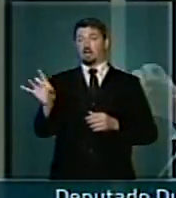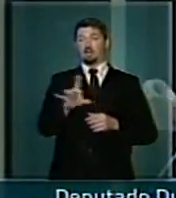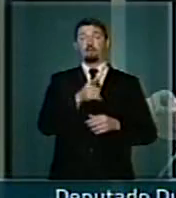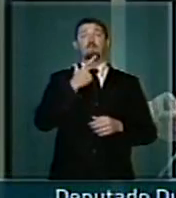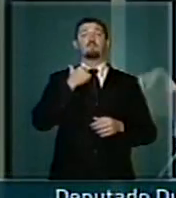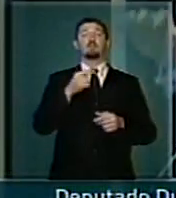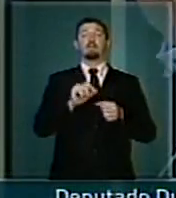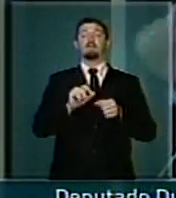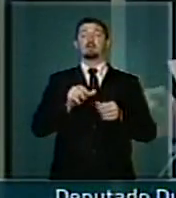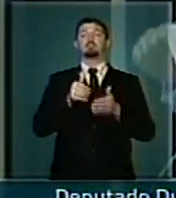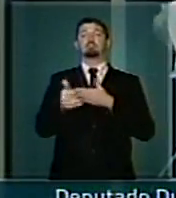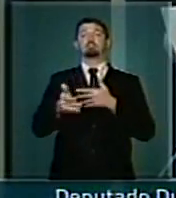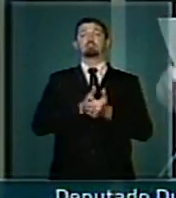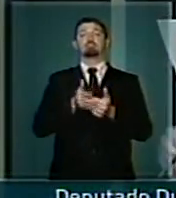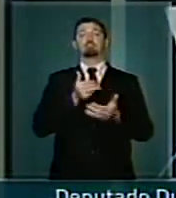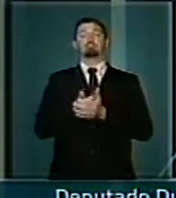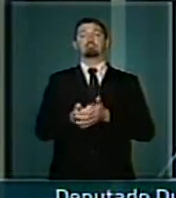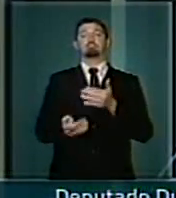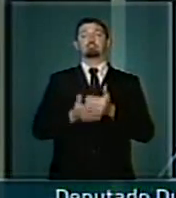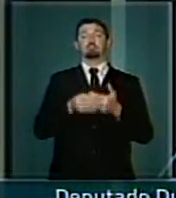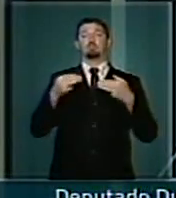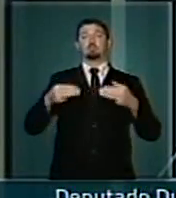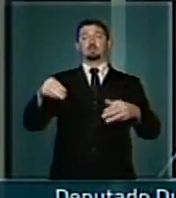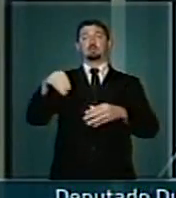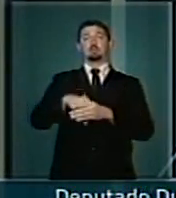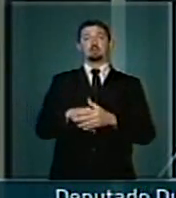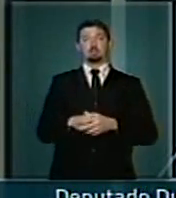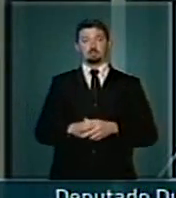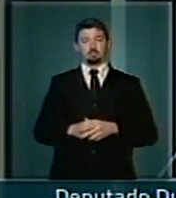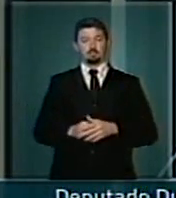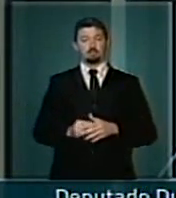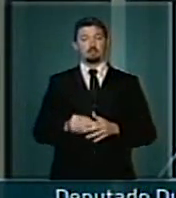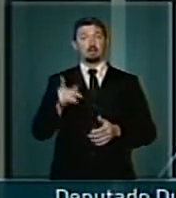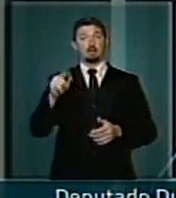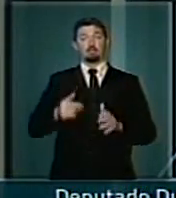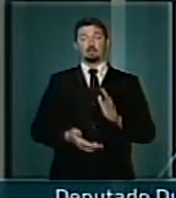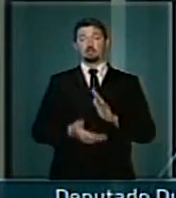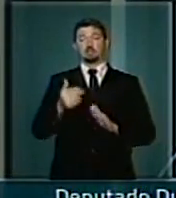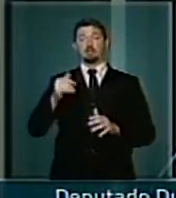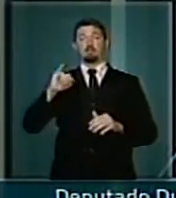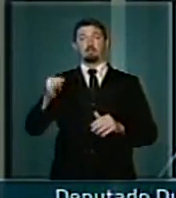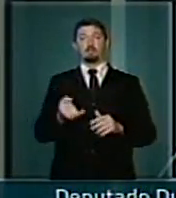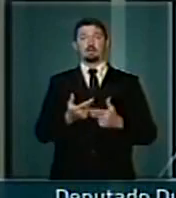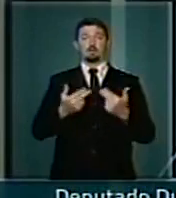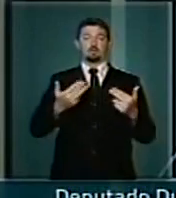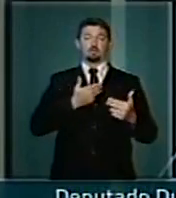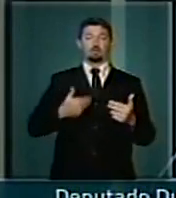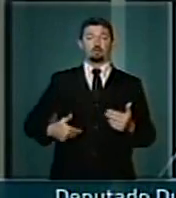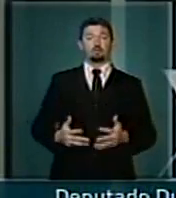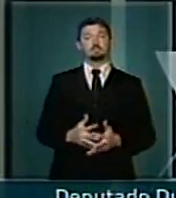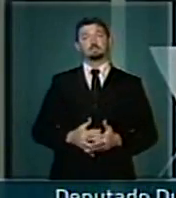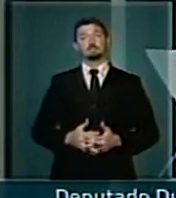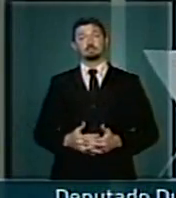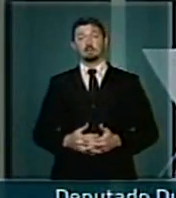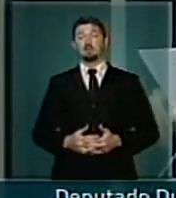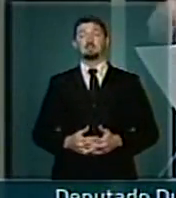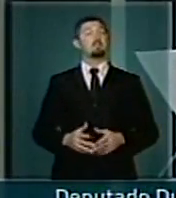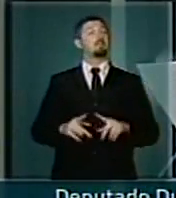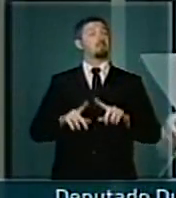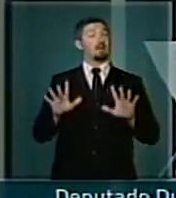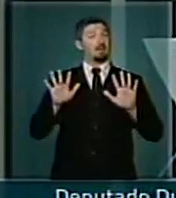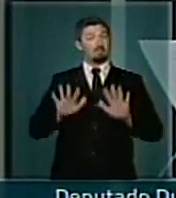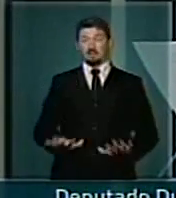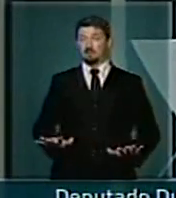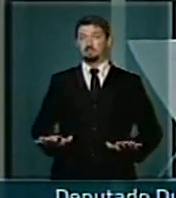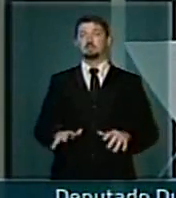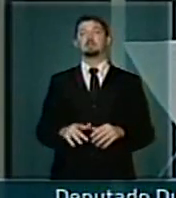que bem entende do seu ministério. Tudo para tirar proveito da coisa pública. E mesmo assim, com